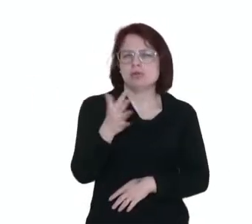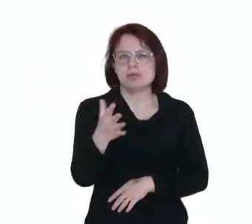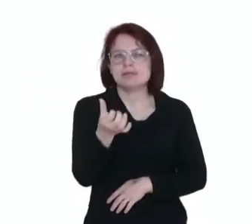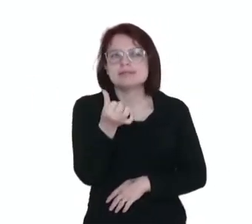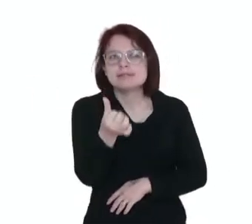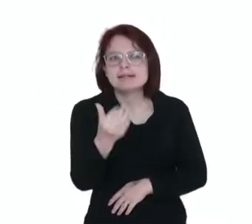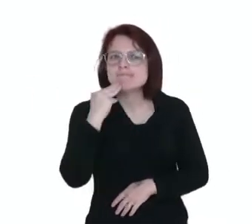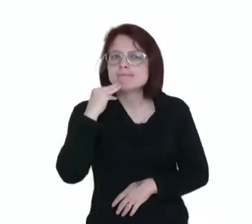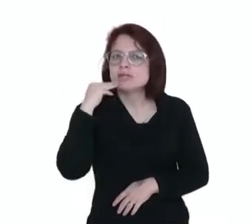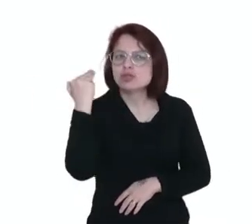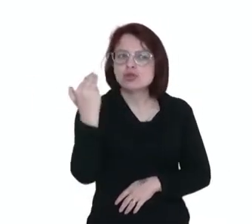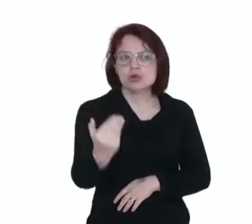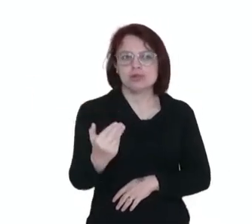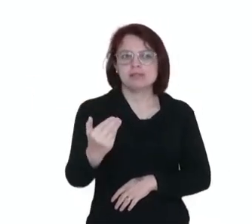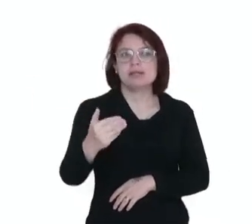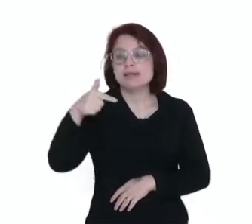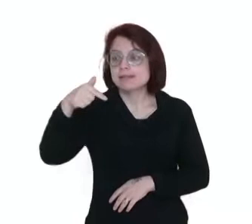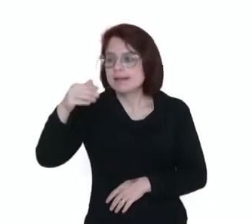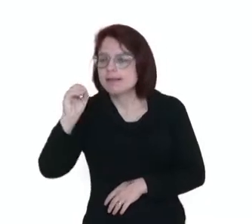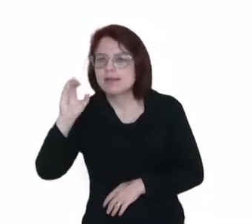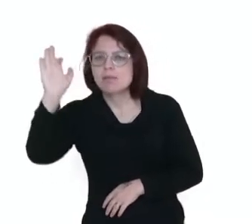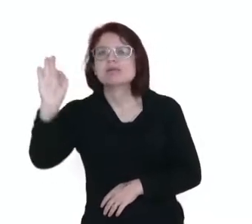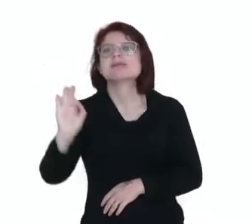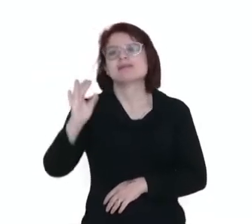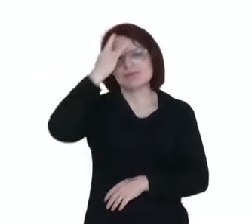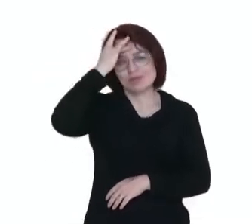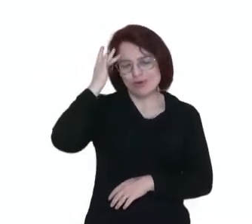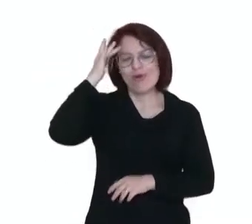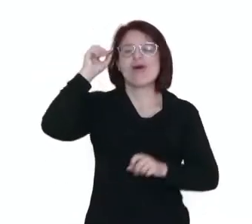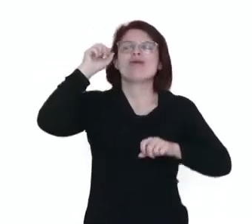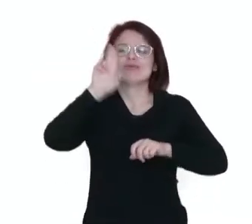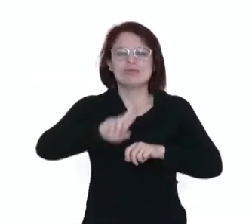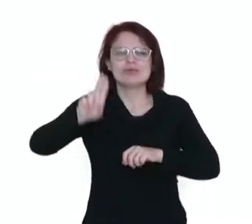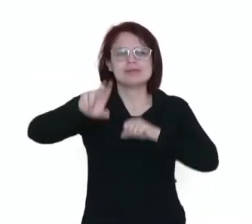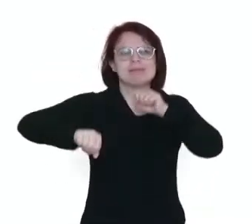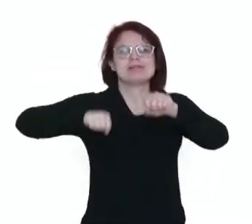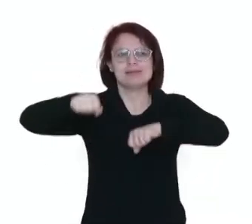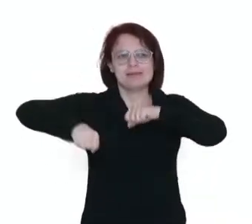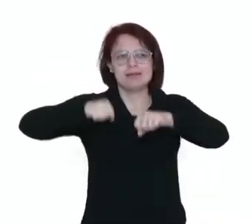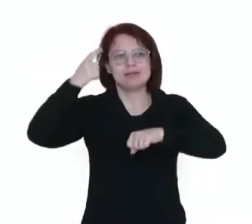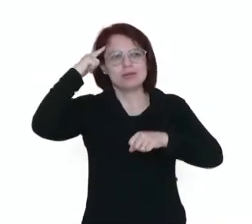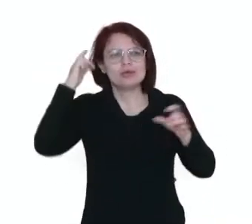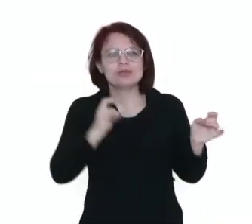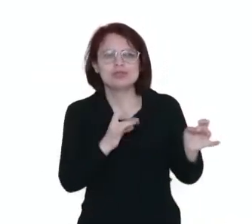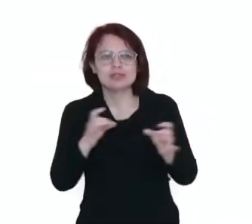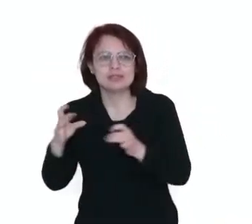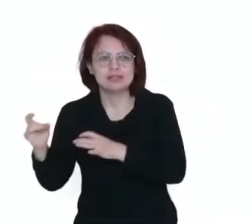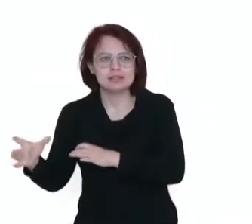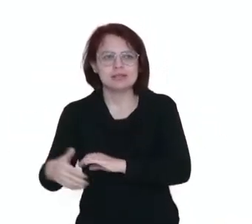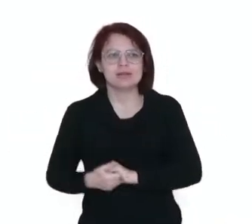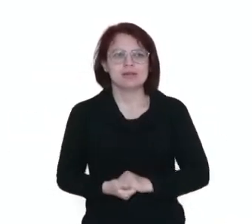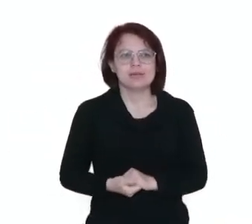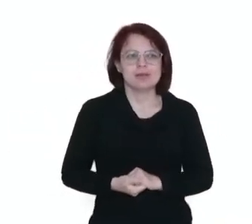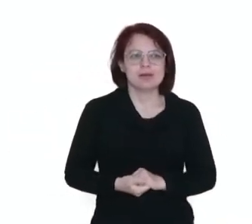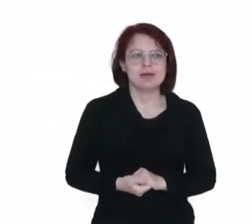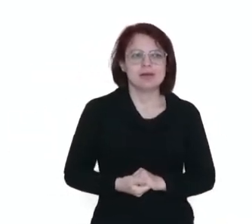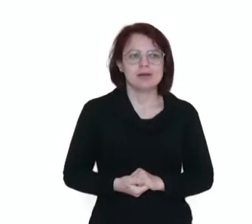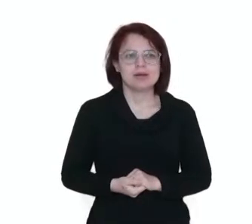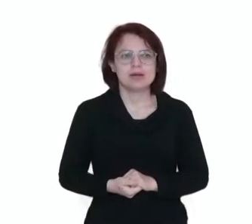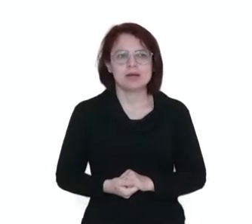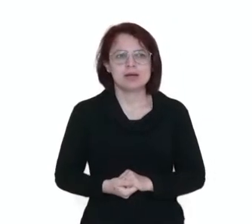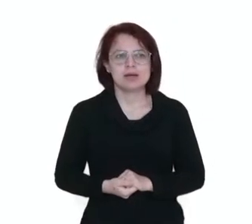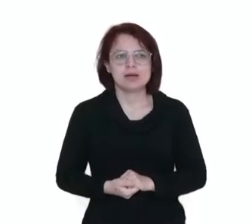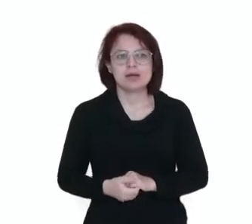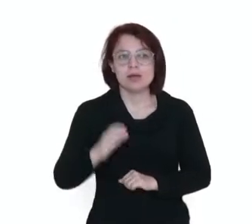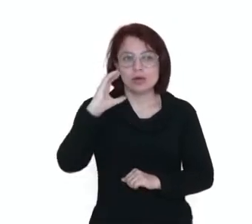e quase 70% utiliza a bicicleta diariamente. Copenhague é considerada uma das